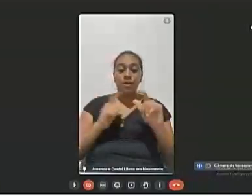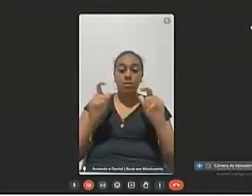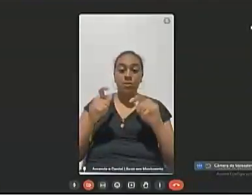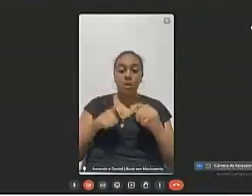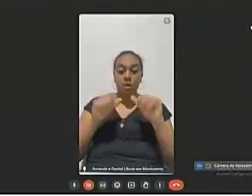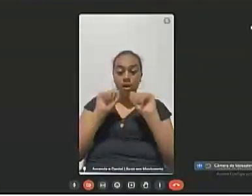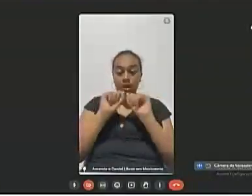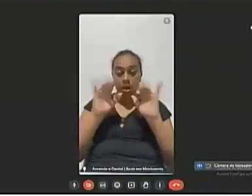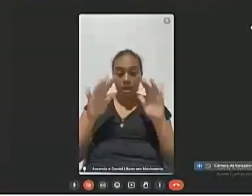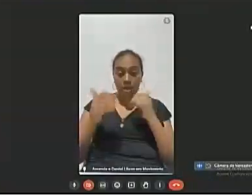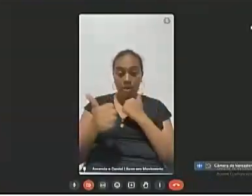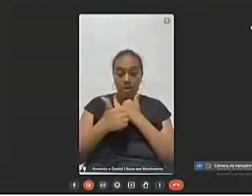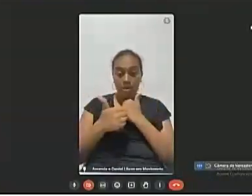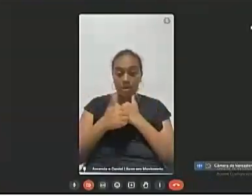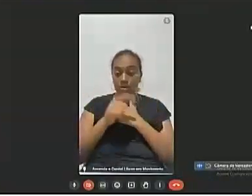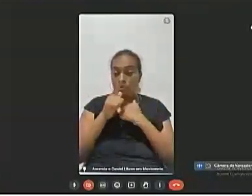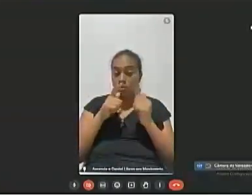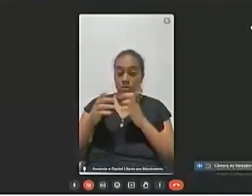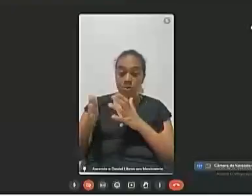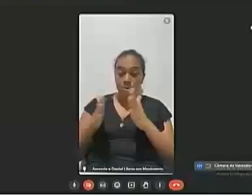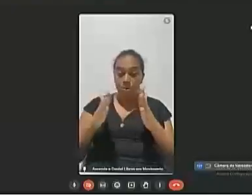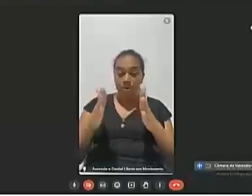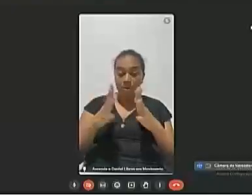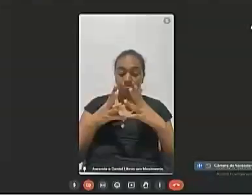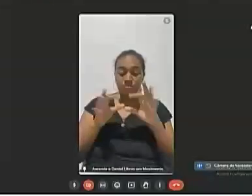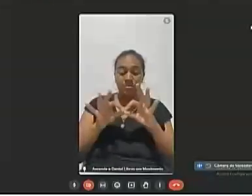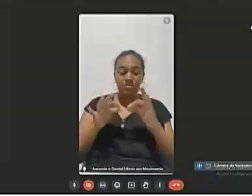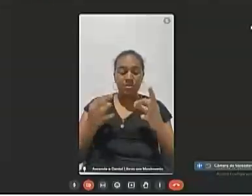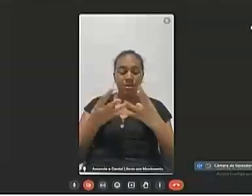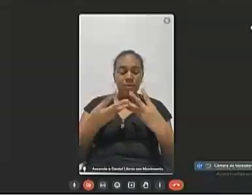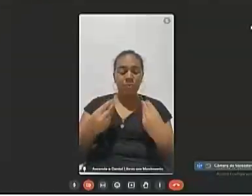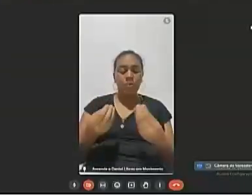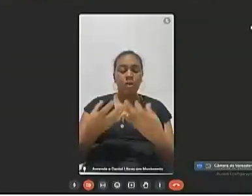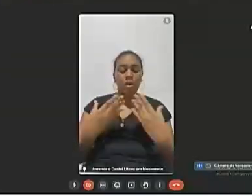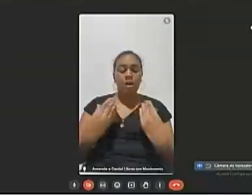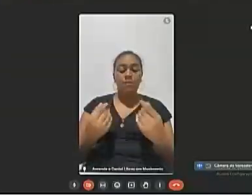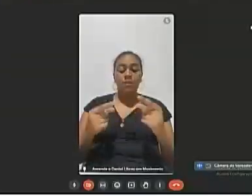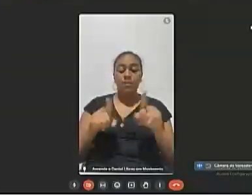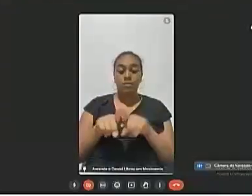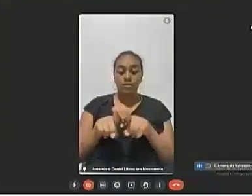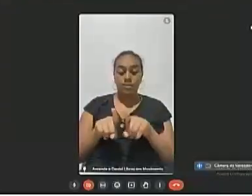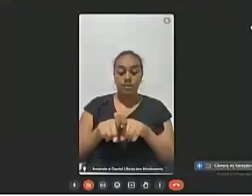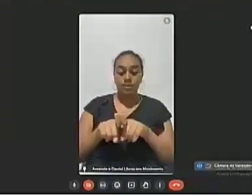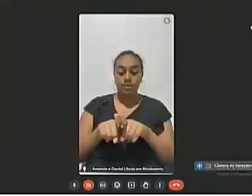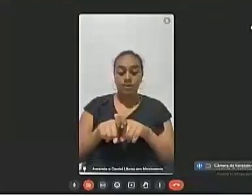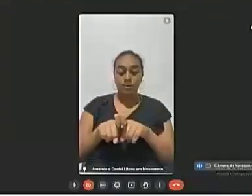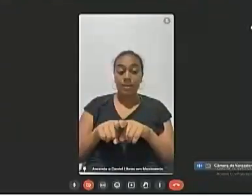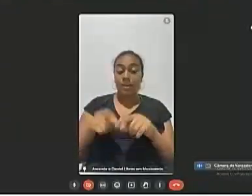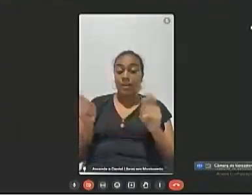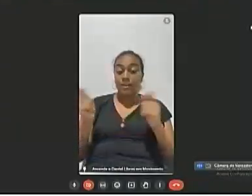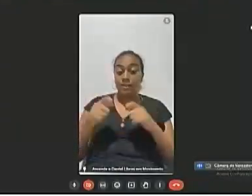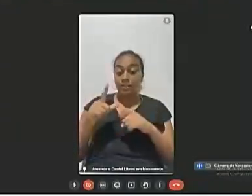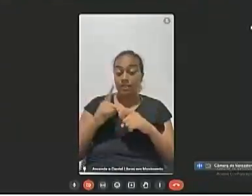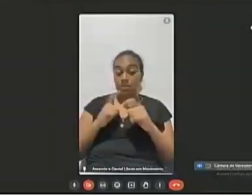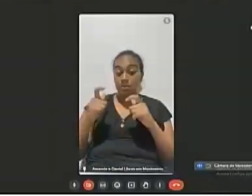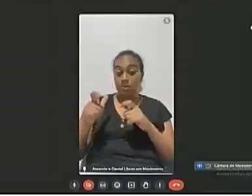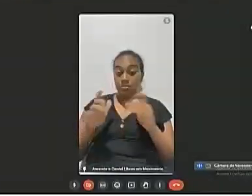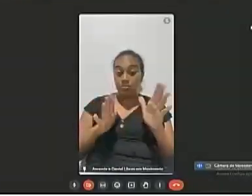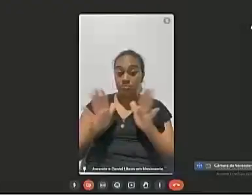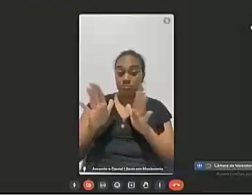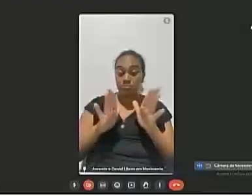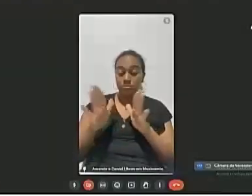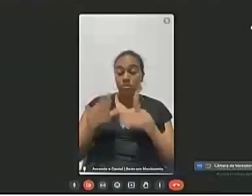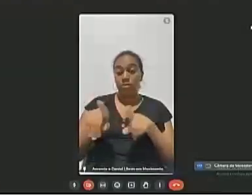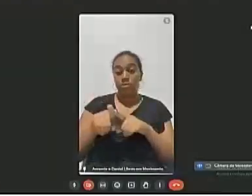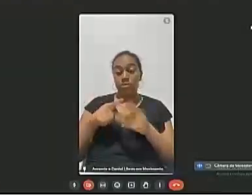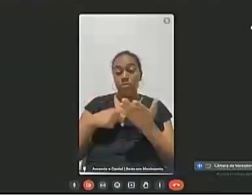laterais do rio, que são regiões muito suaves, como a curva da Fazenda Brasil. Então ali caberiam canais paralelos, né? Com base nesse